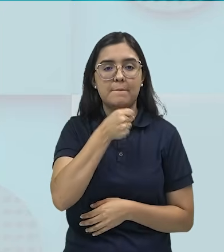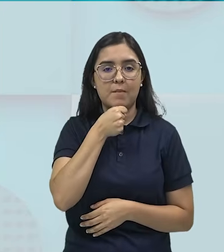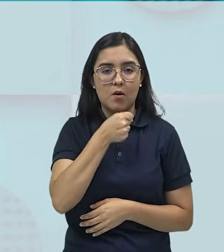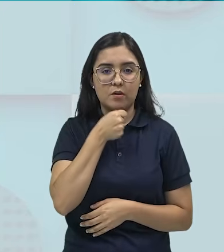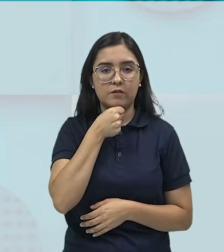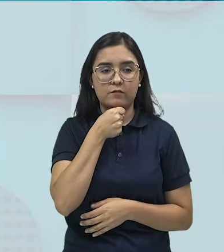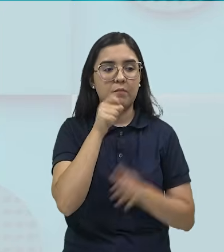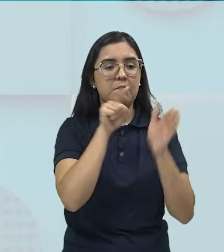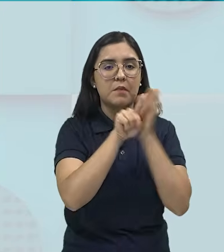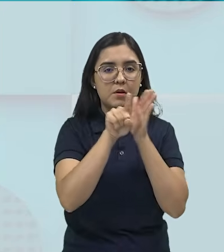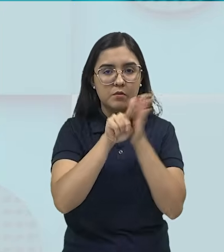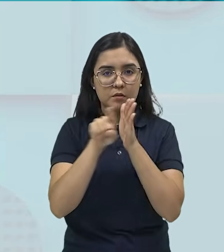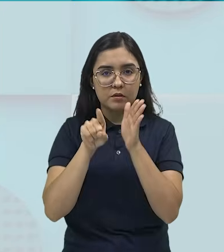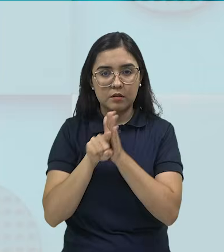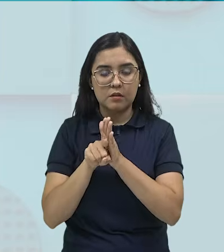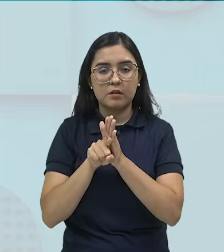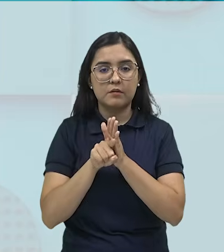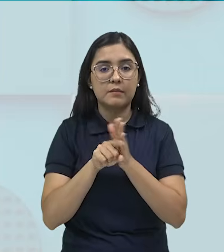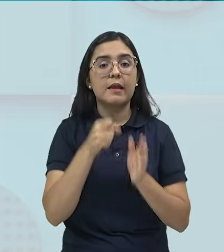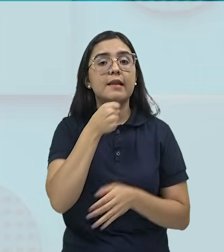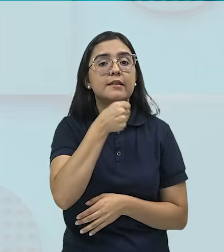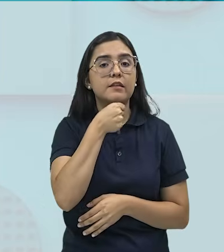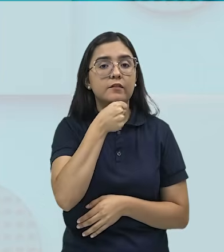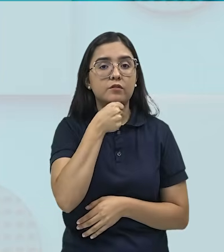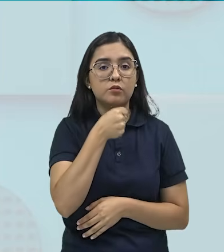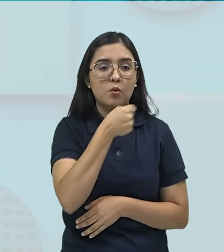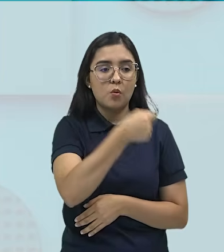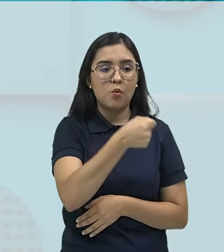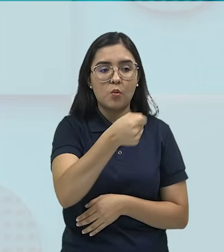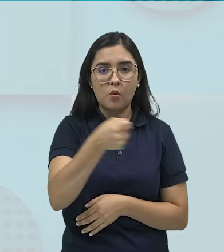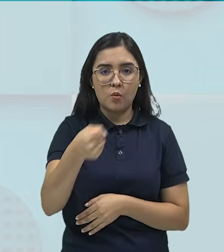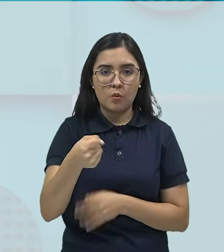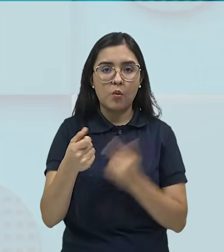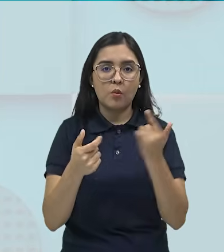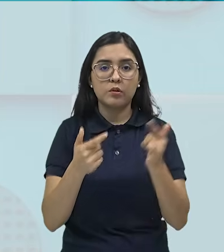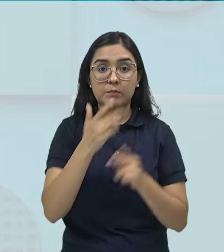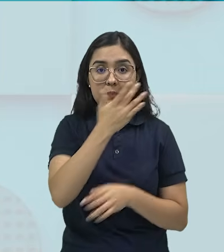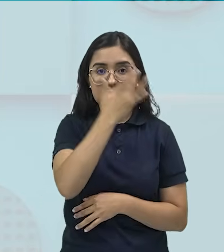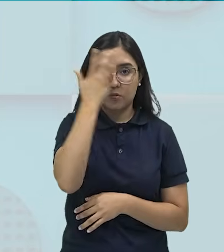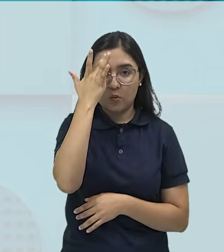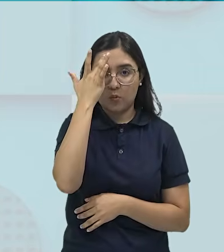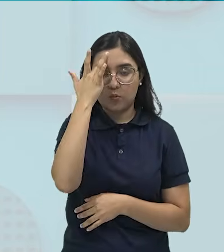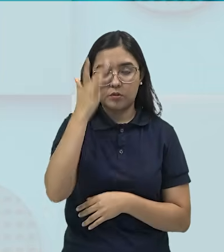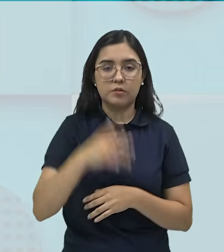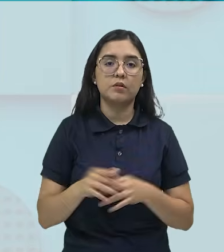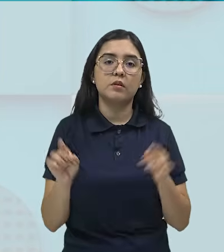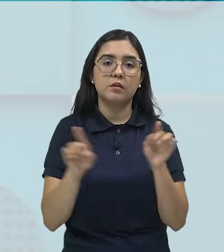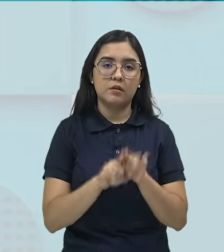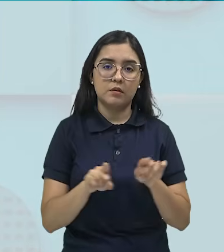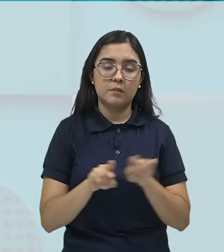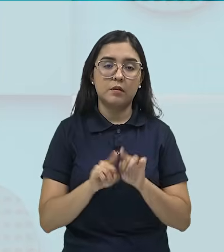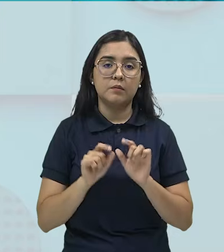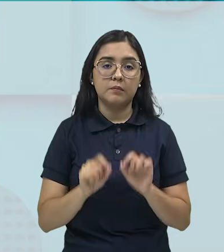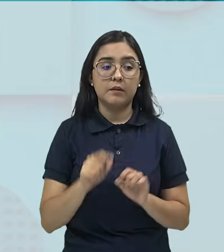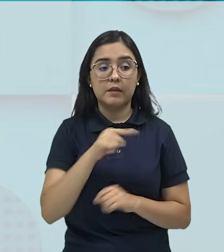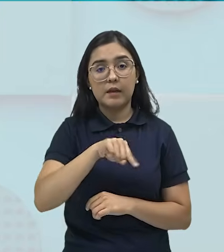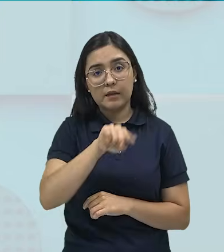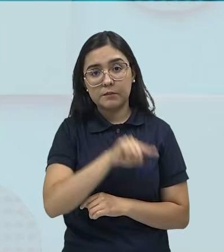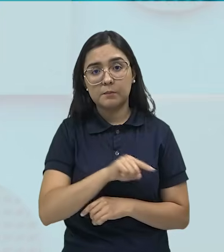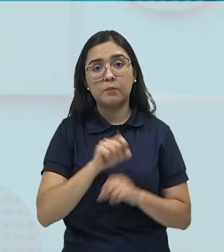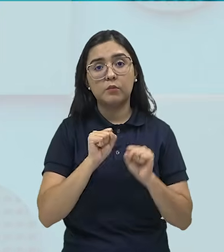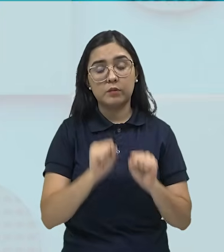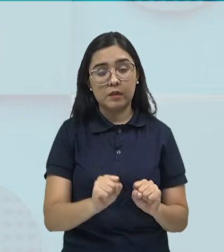essa informação, ele entrevistou outras pessoas, né? Ele entrevistou outras pessoas justamente para que essas pessoas